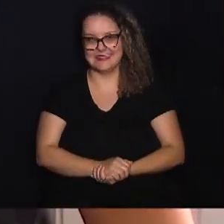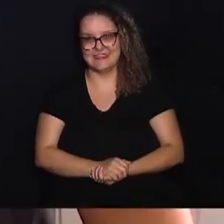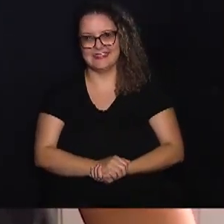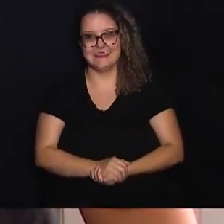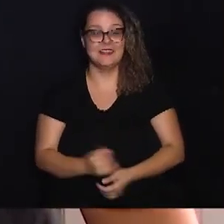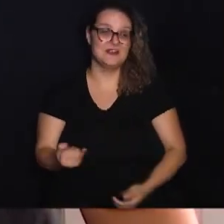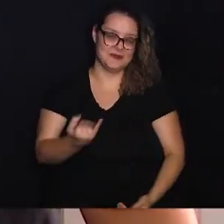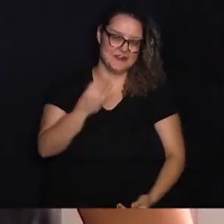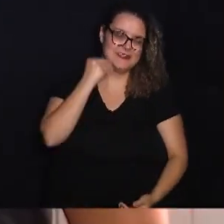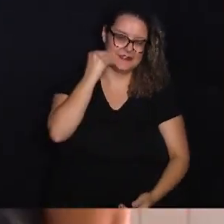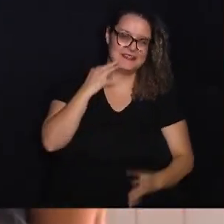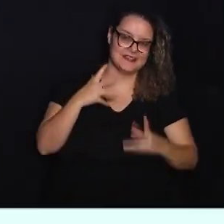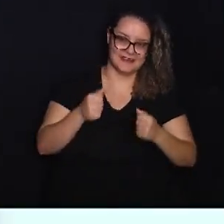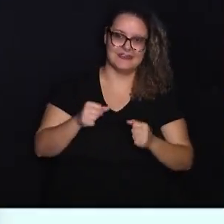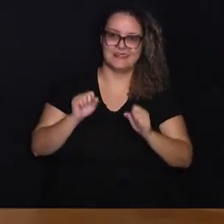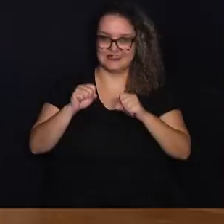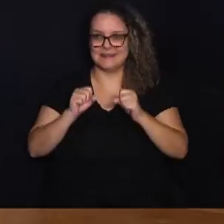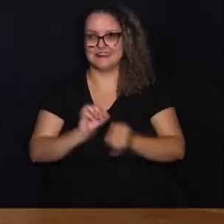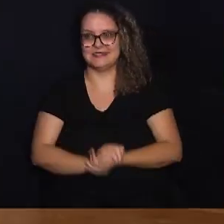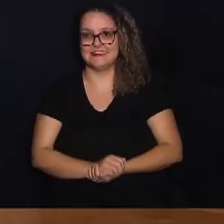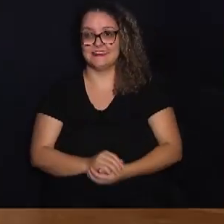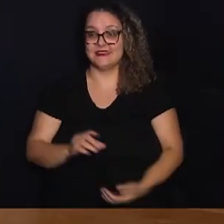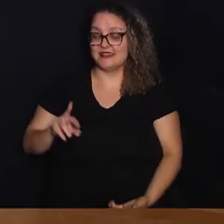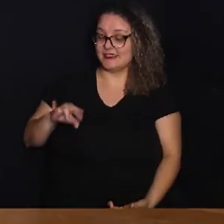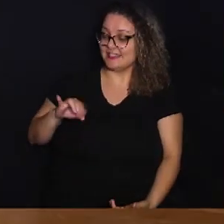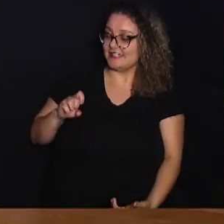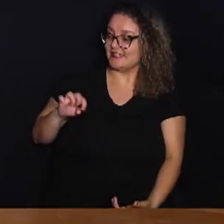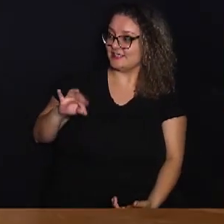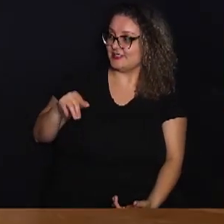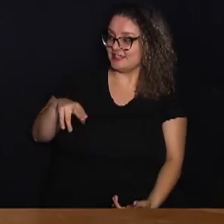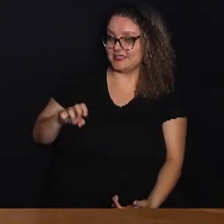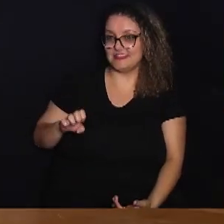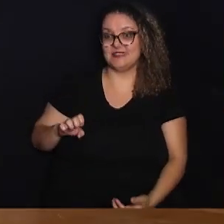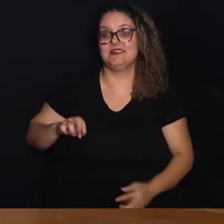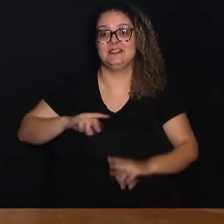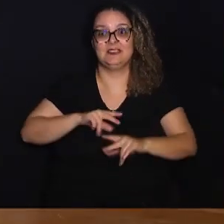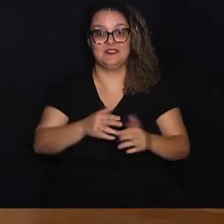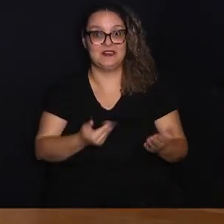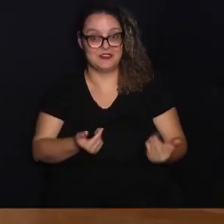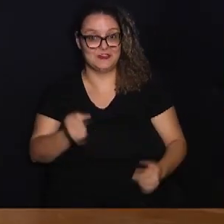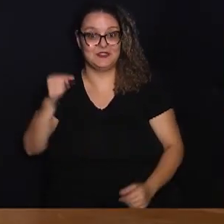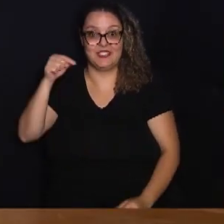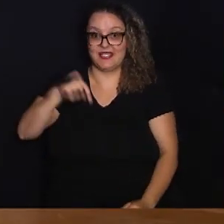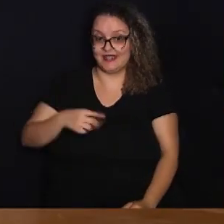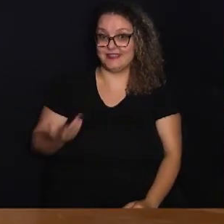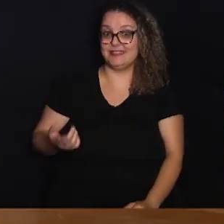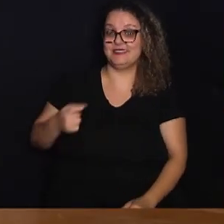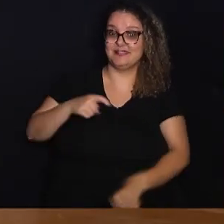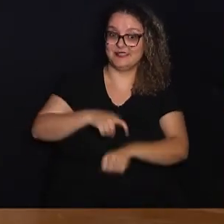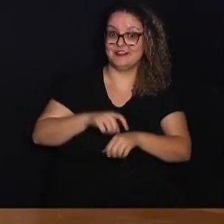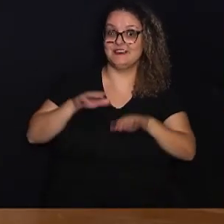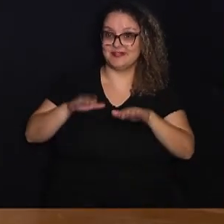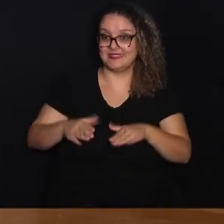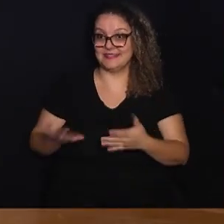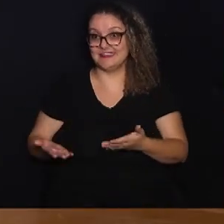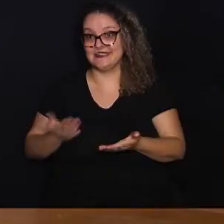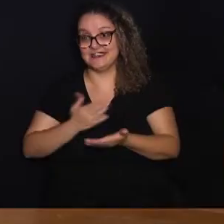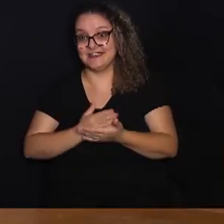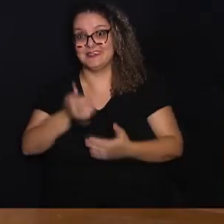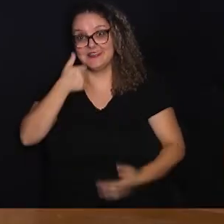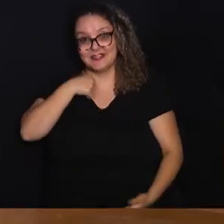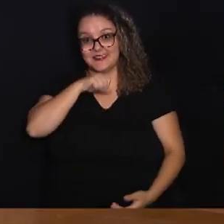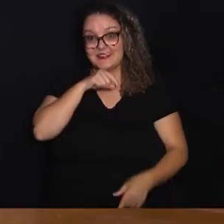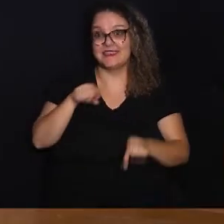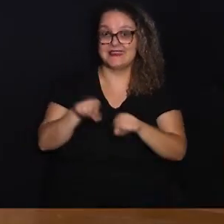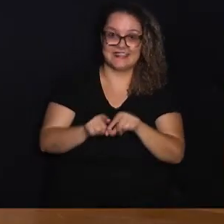é experimentar de tudo, né? Cristiane, então você já viu muitos jovens passarem por aqui no tempo que você está aqui? Começou como mãe também,